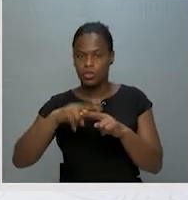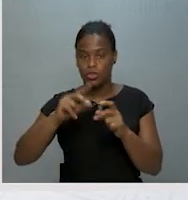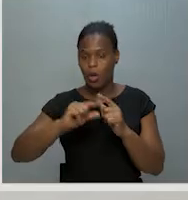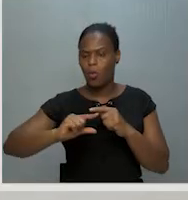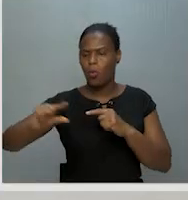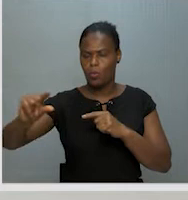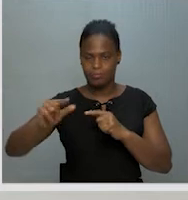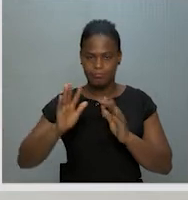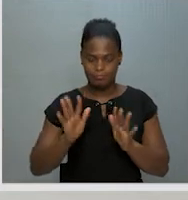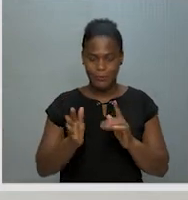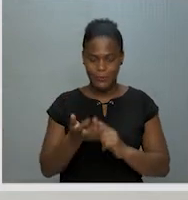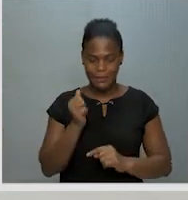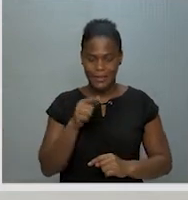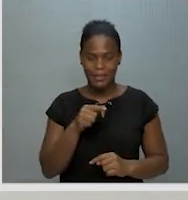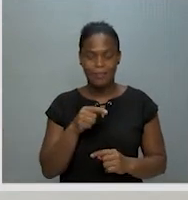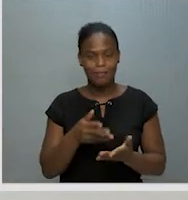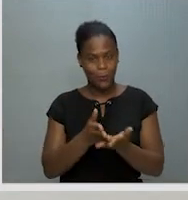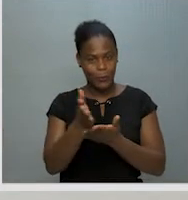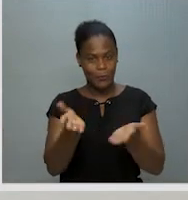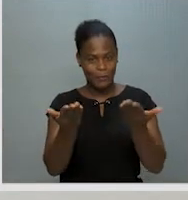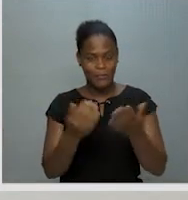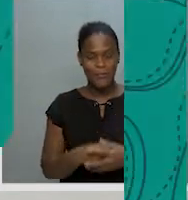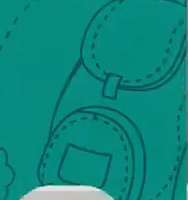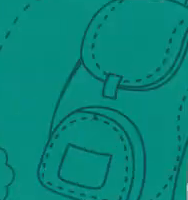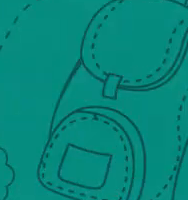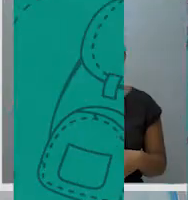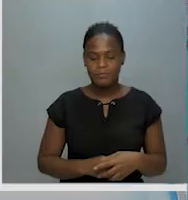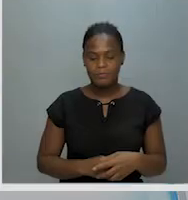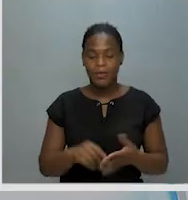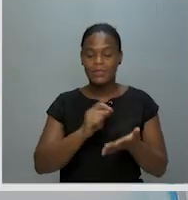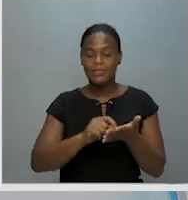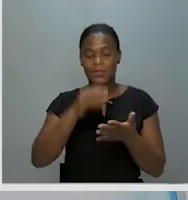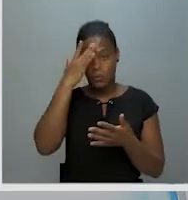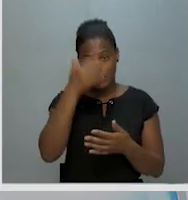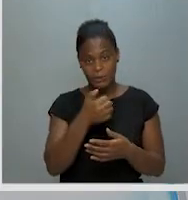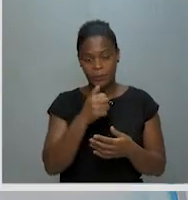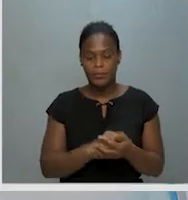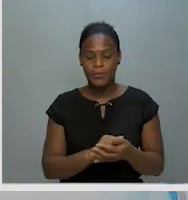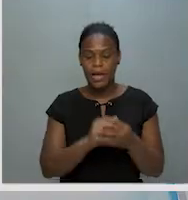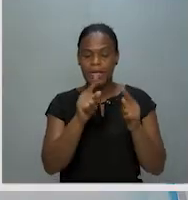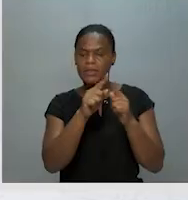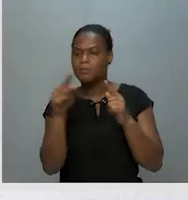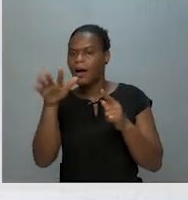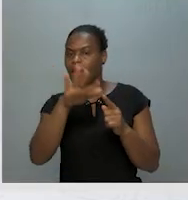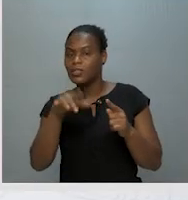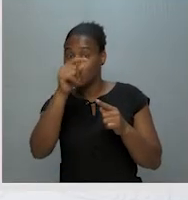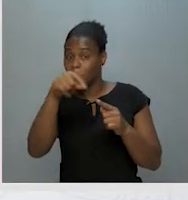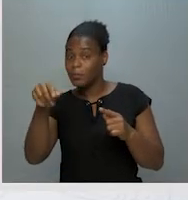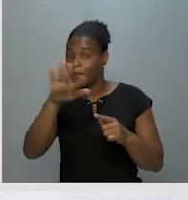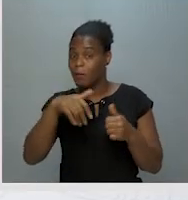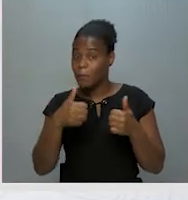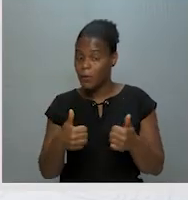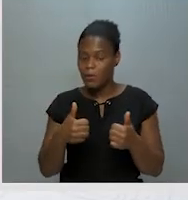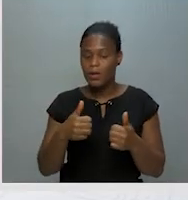recomendada. Conseguiram? Então vamos avançar. Exercício 5. Completem os espaços de forma